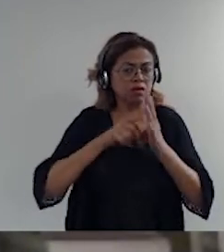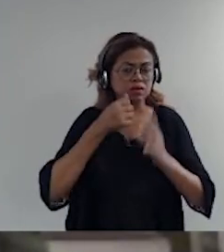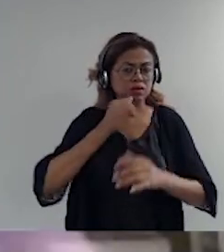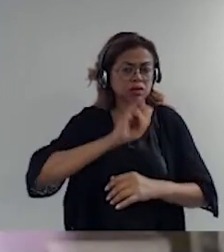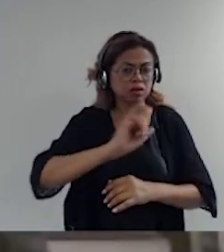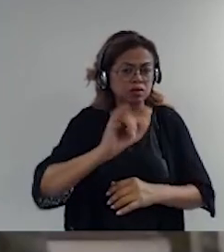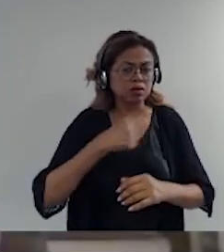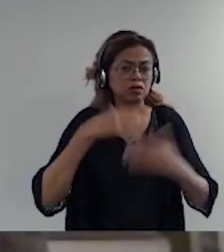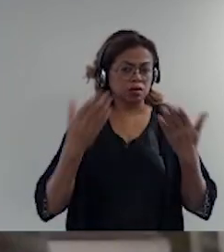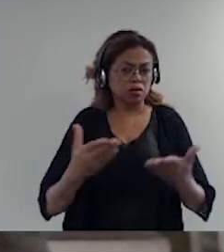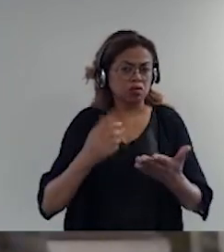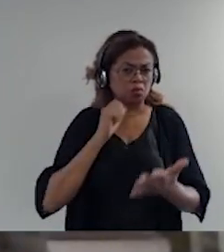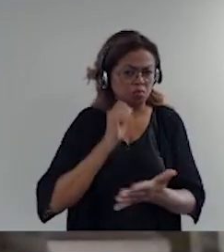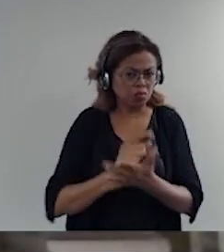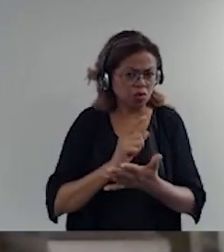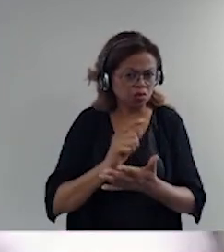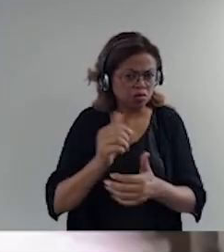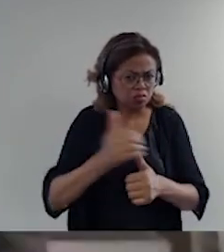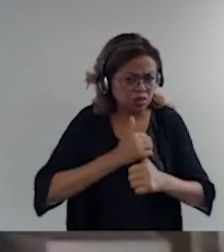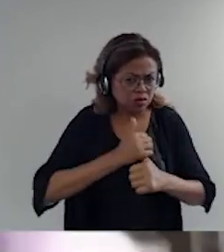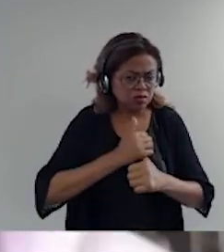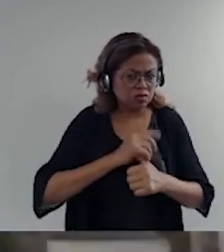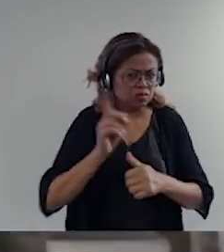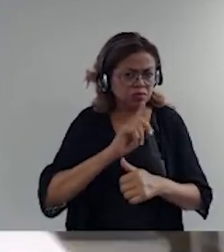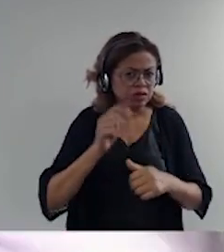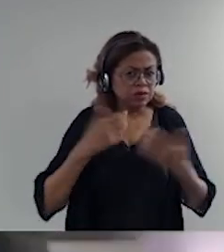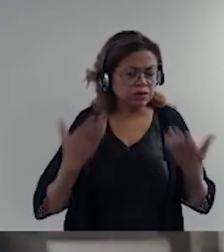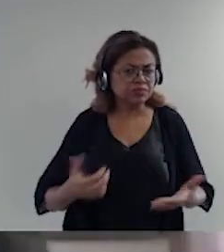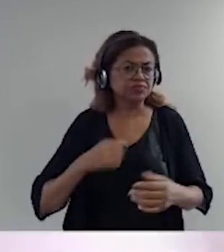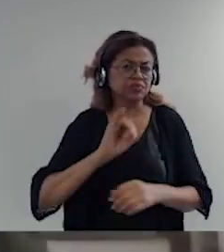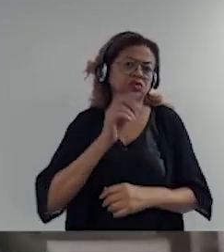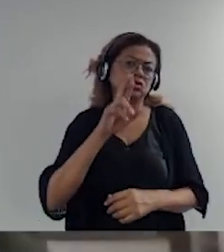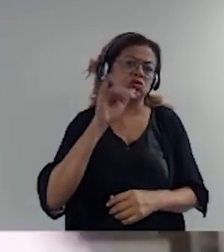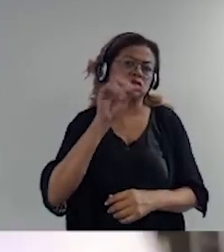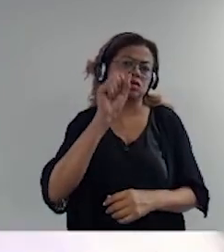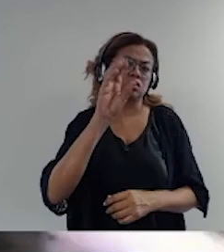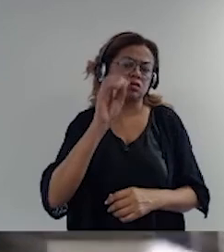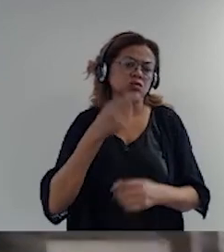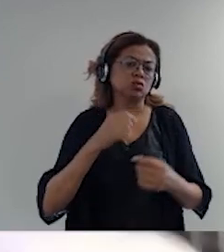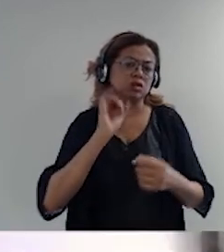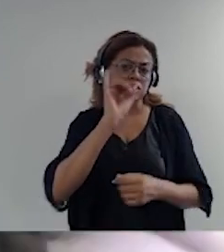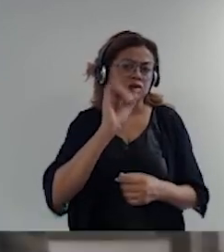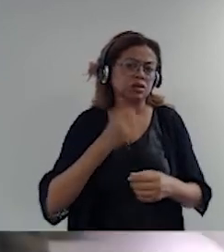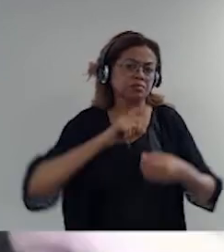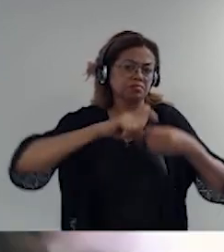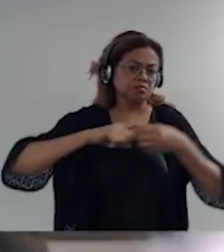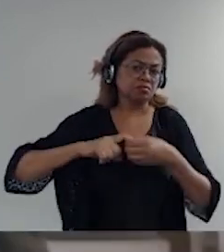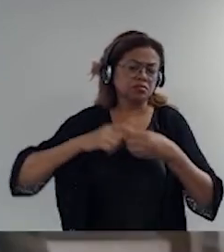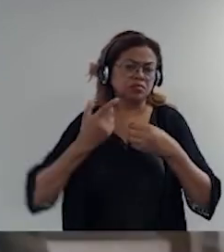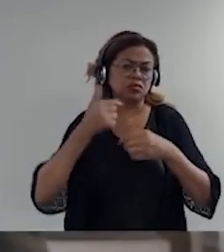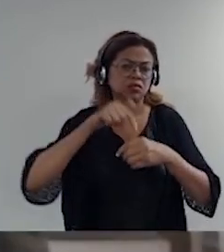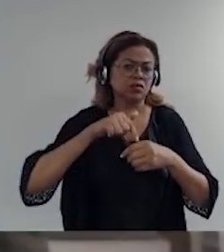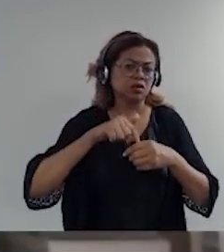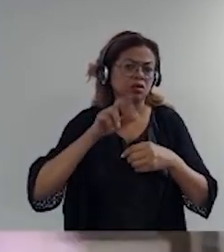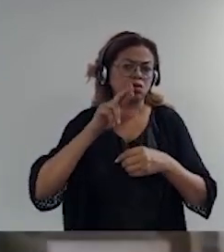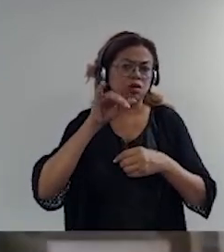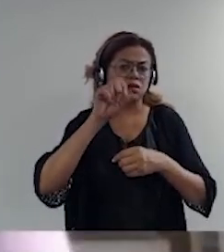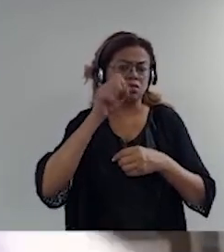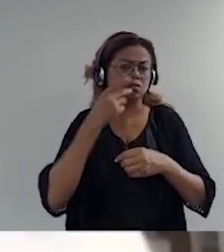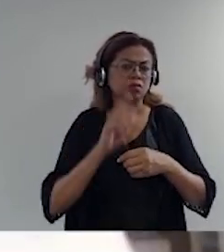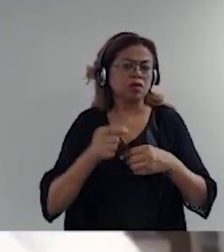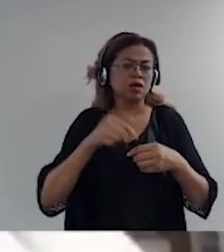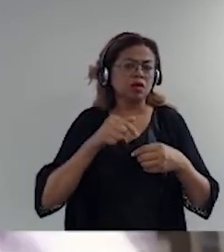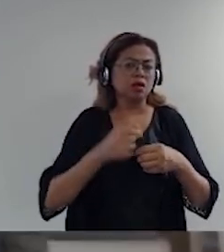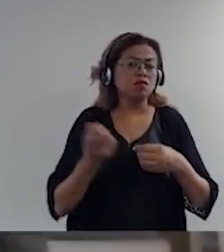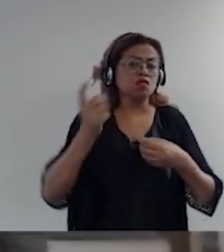pode deixar de ser pago, desde que haja o risco de a sociedade ter que entrar numa recuperação